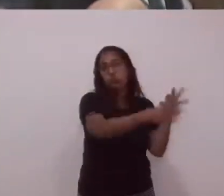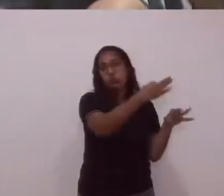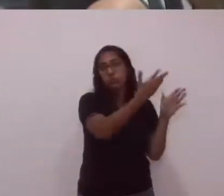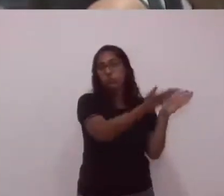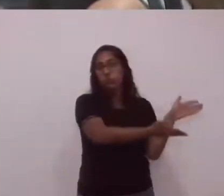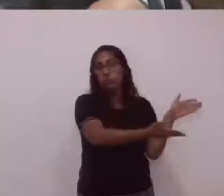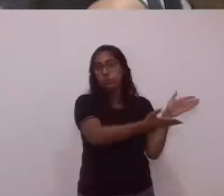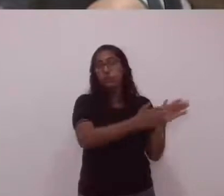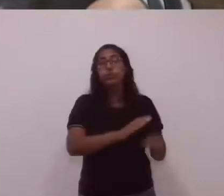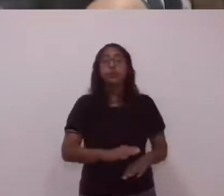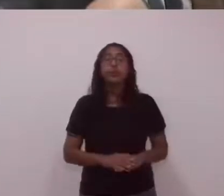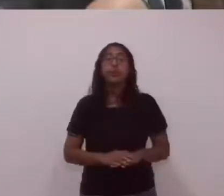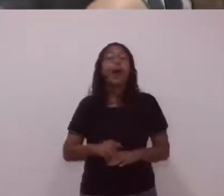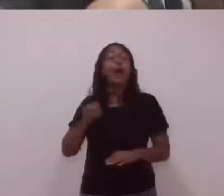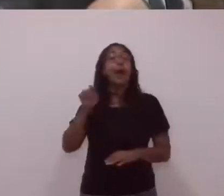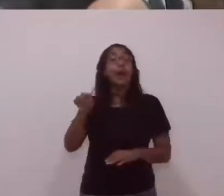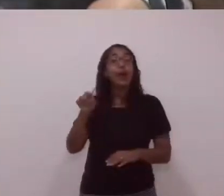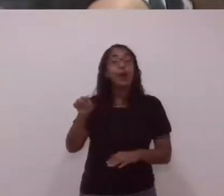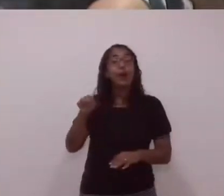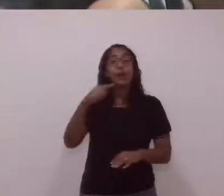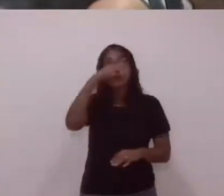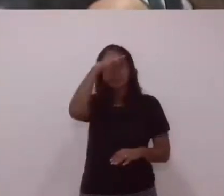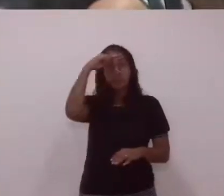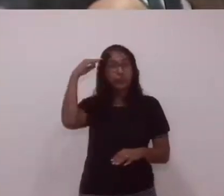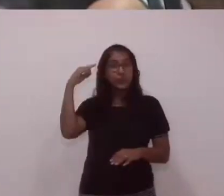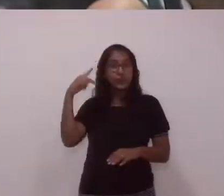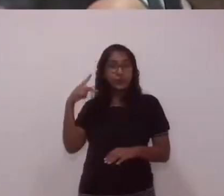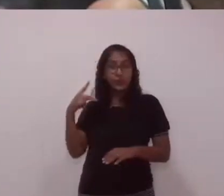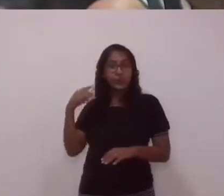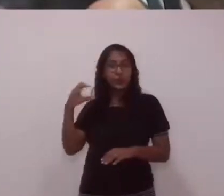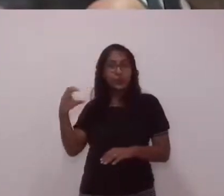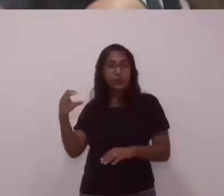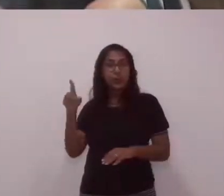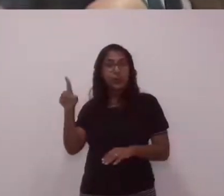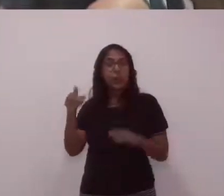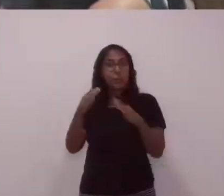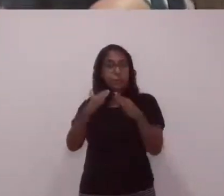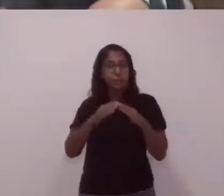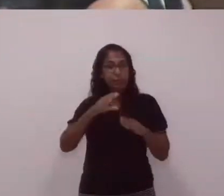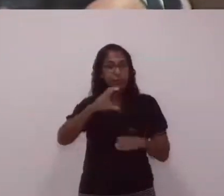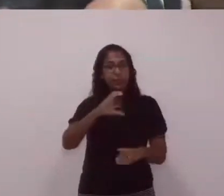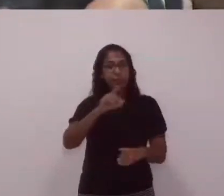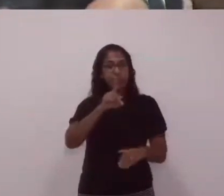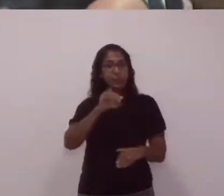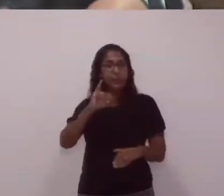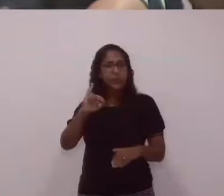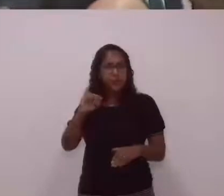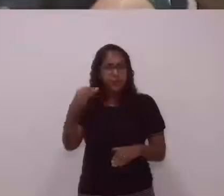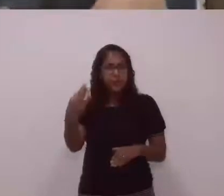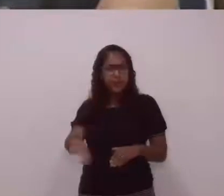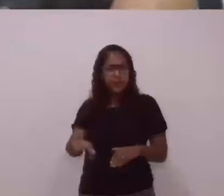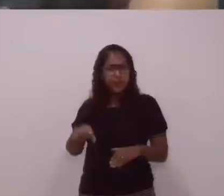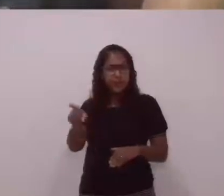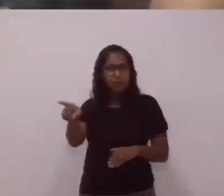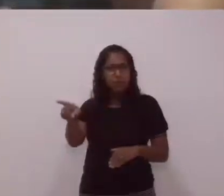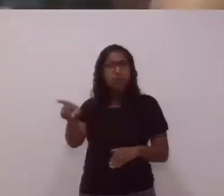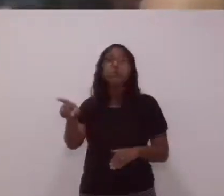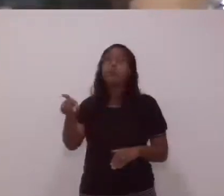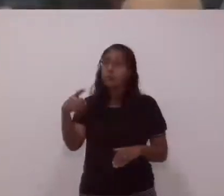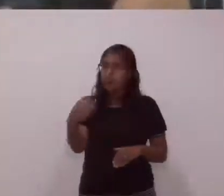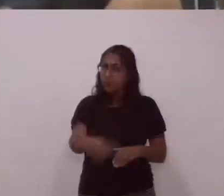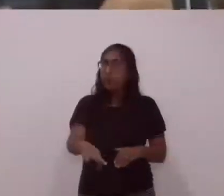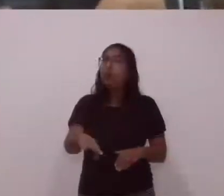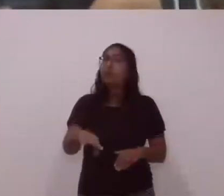o vereador no pedido da abertura da comissão processante está certo o que ele está fazendo está